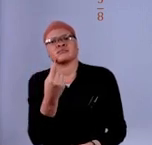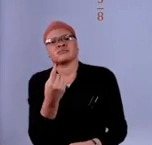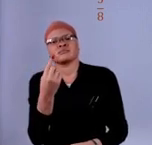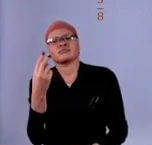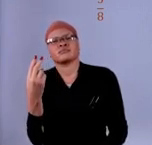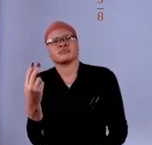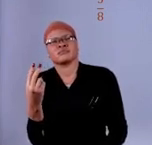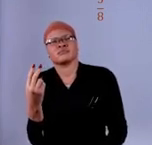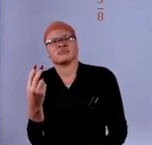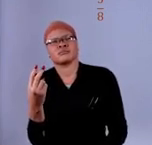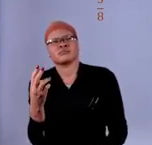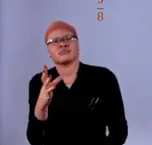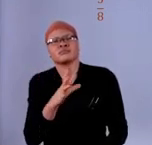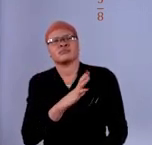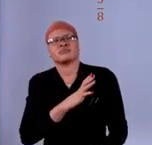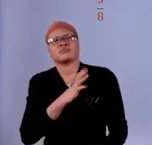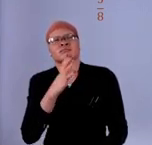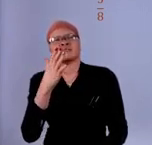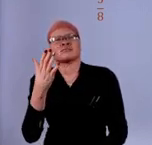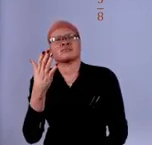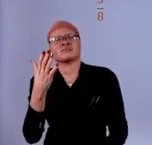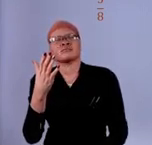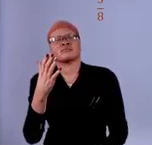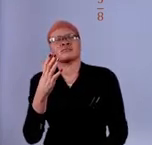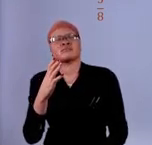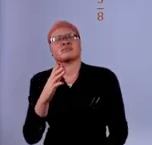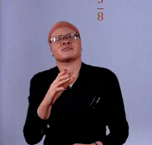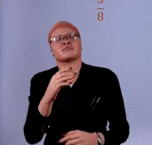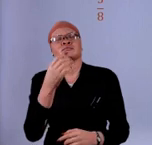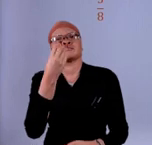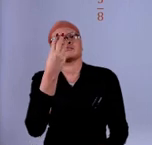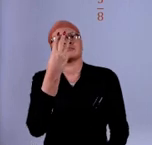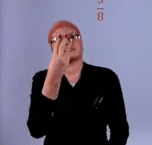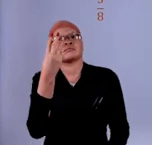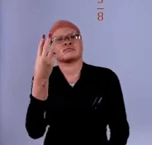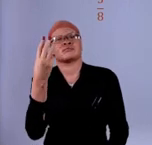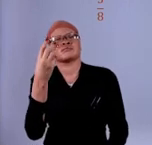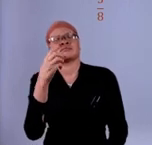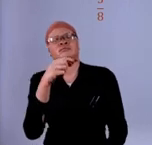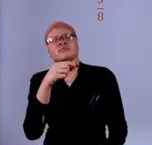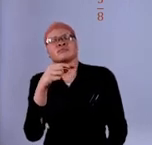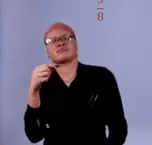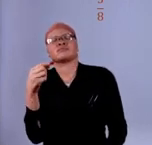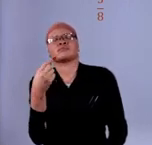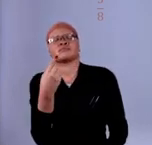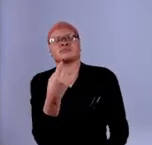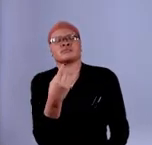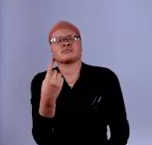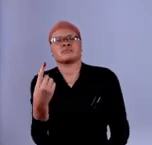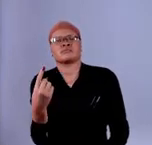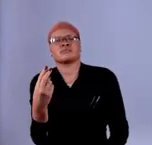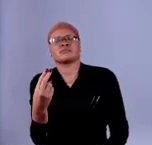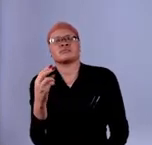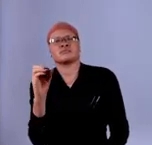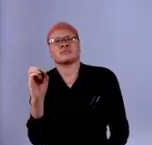temos ainda esta figura que é representada pela fração 33 sobre 120